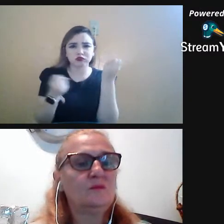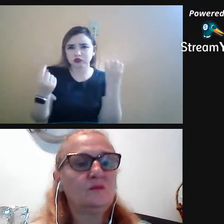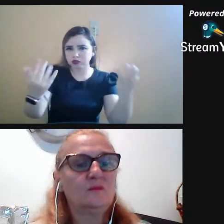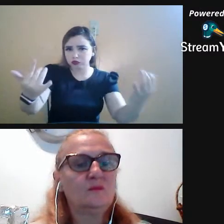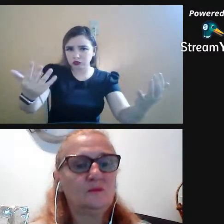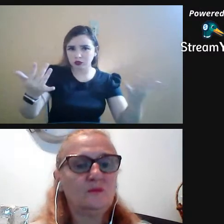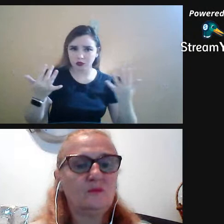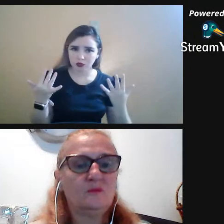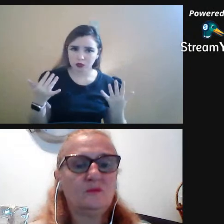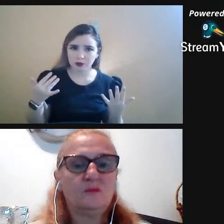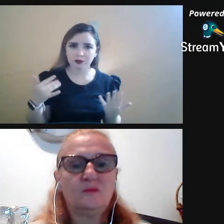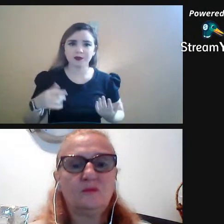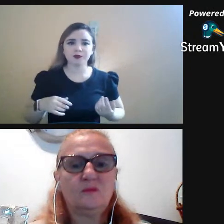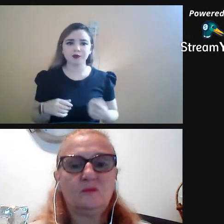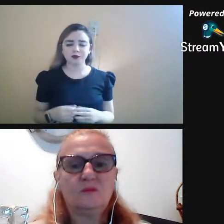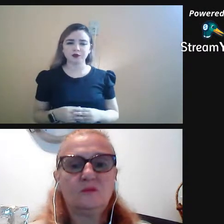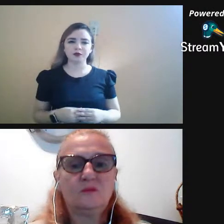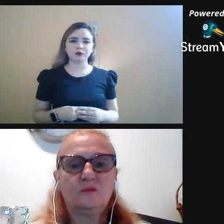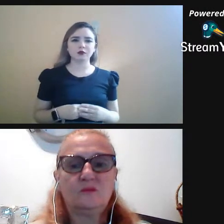relacionamos